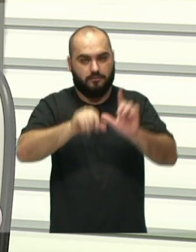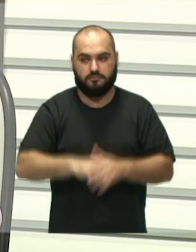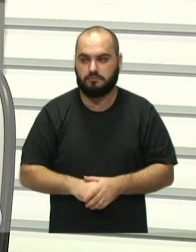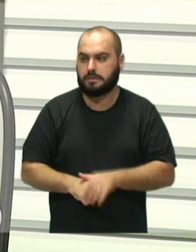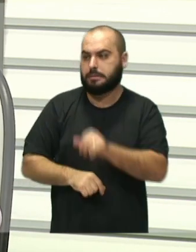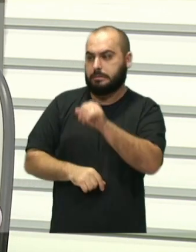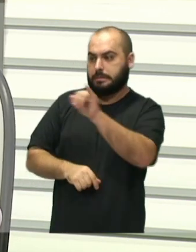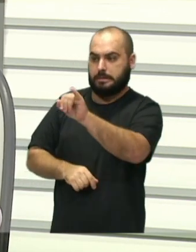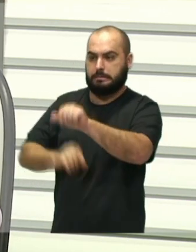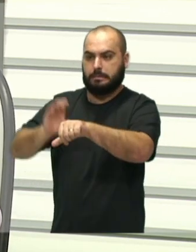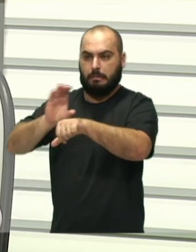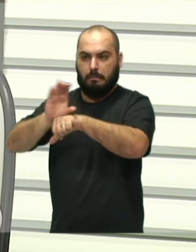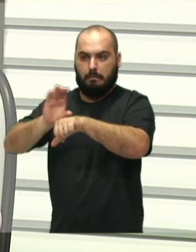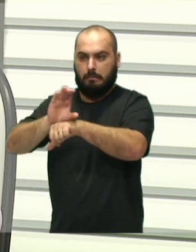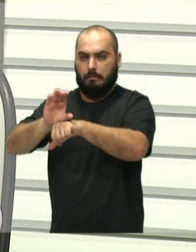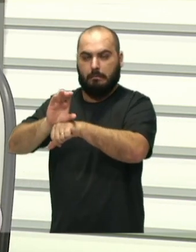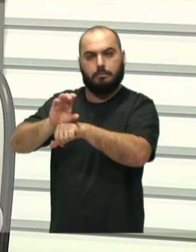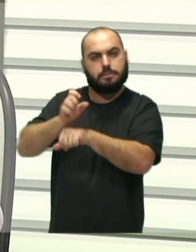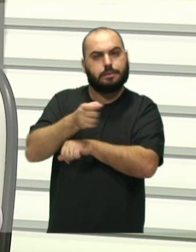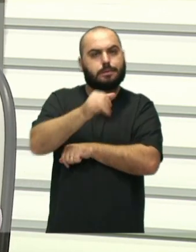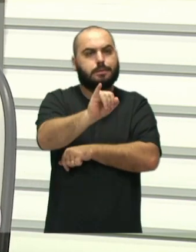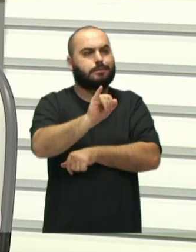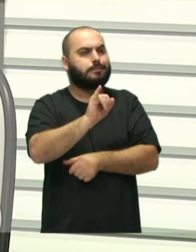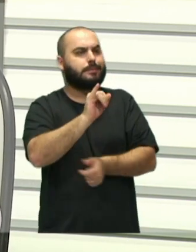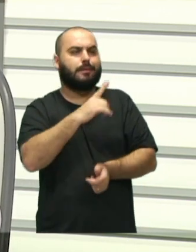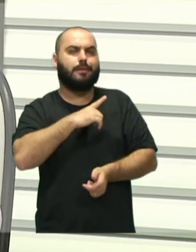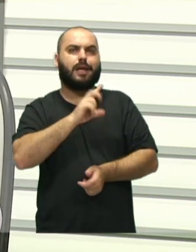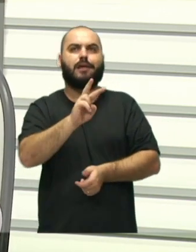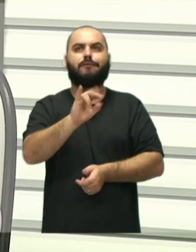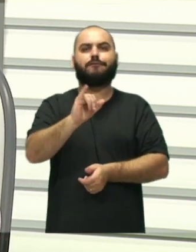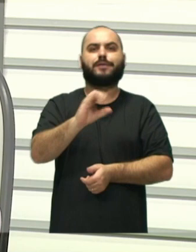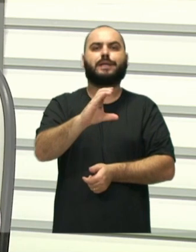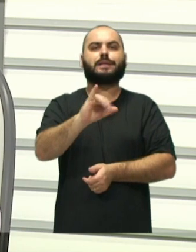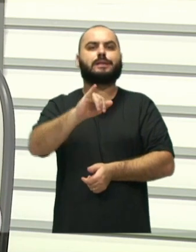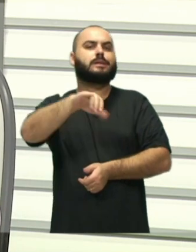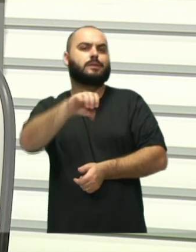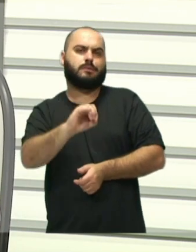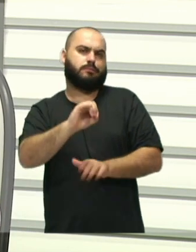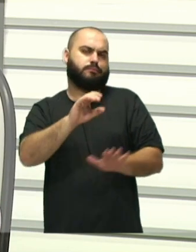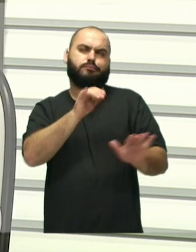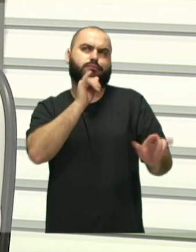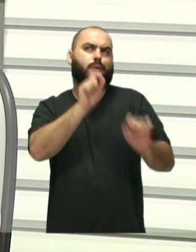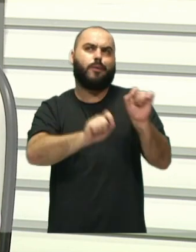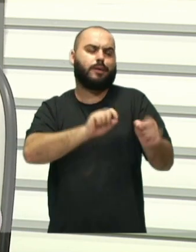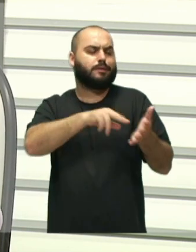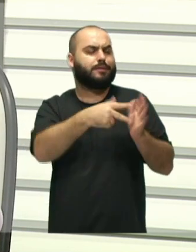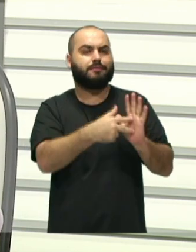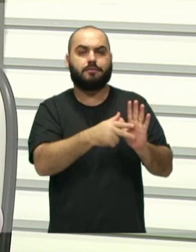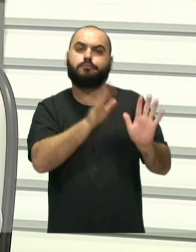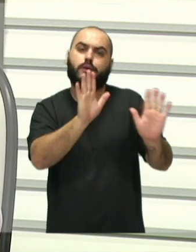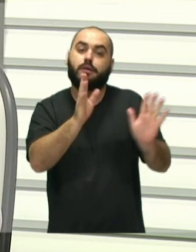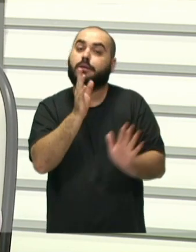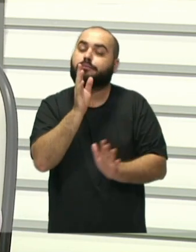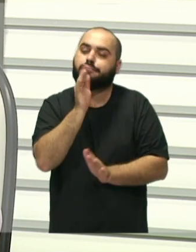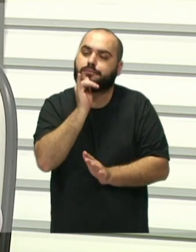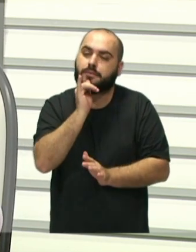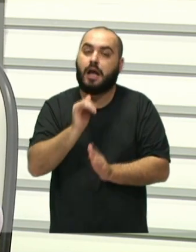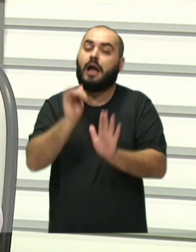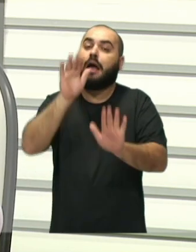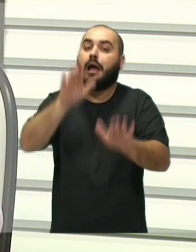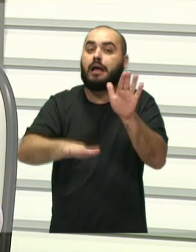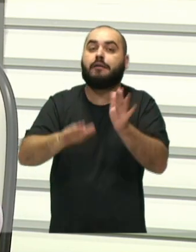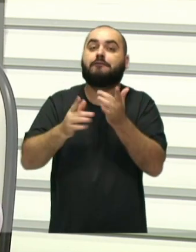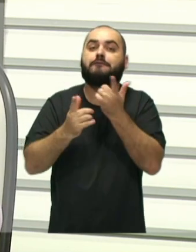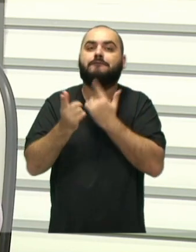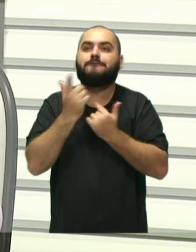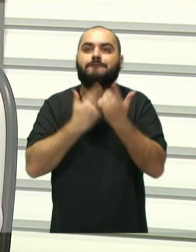Incondicional se não tem vício de origem O que é vício de origem às vezes nós temos desejo de fazer um projeto porque